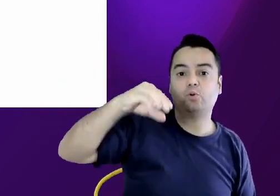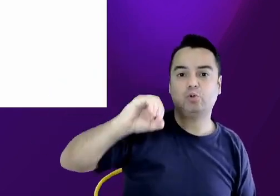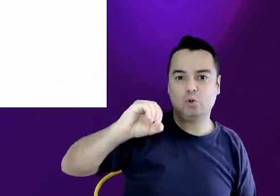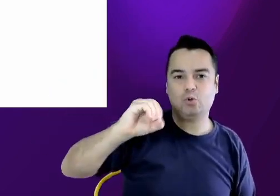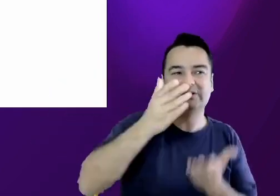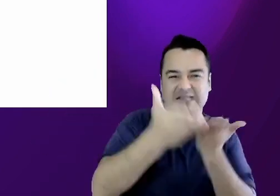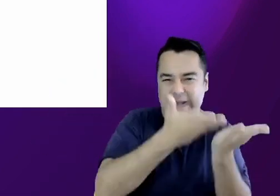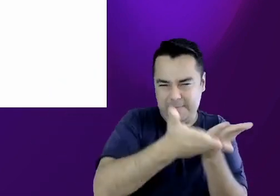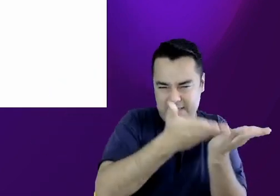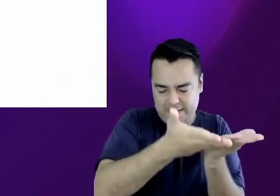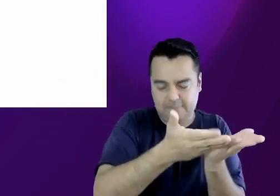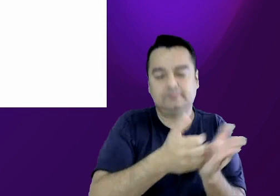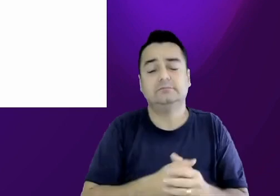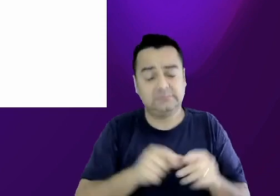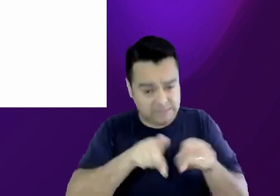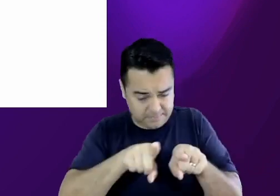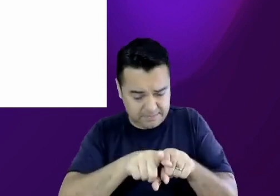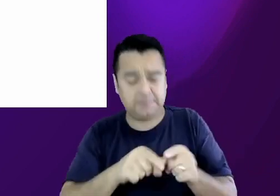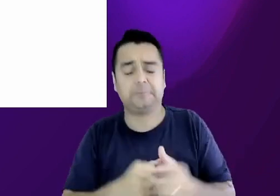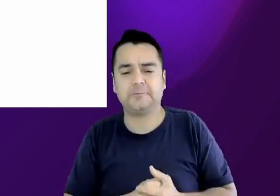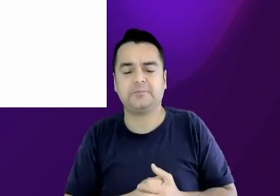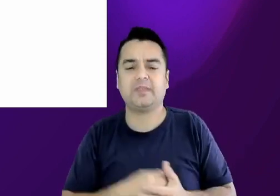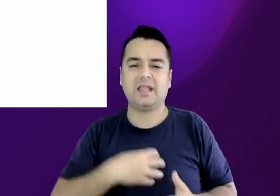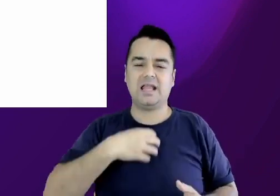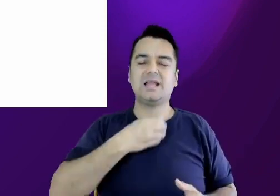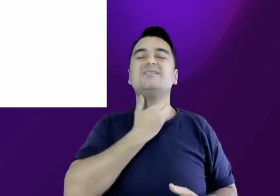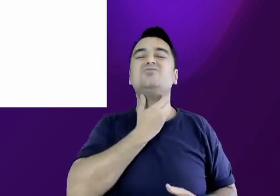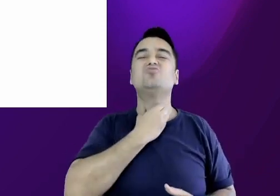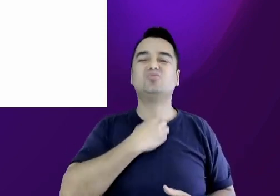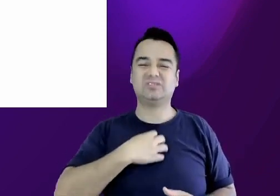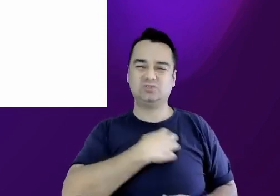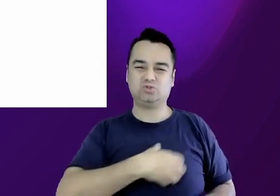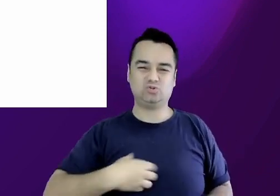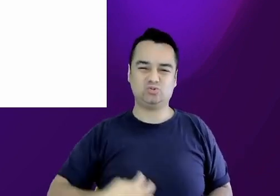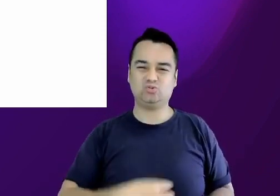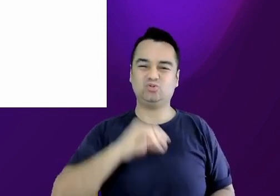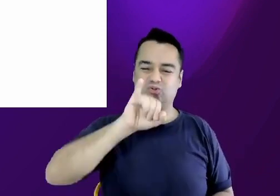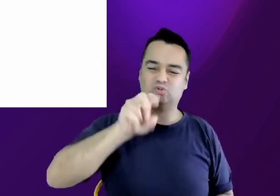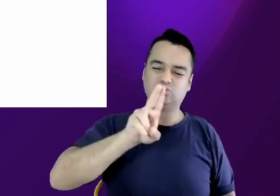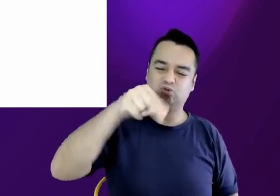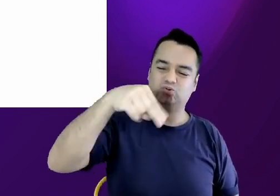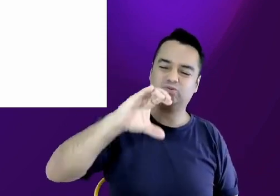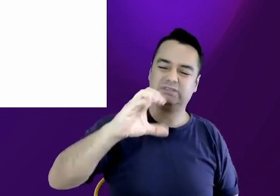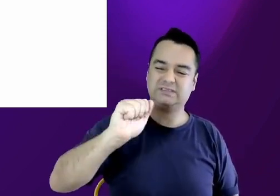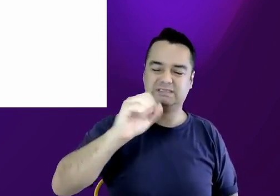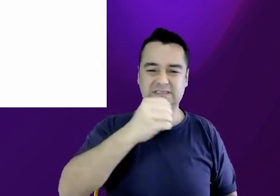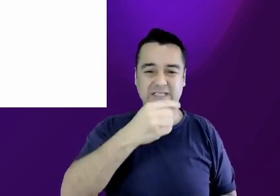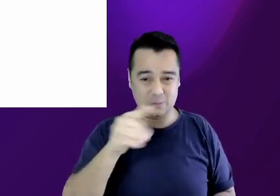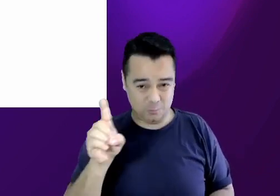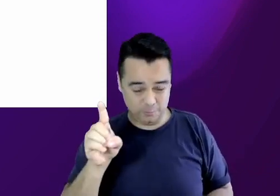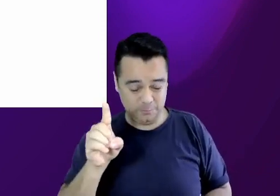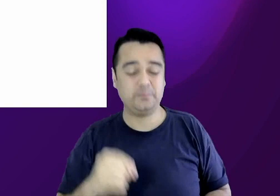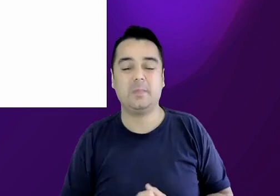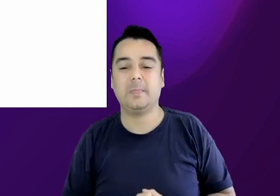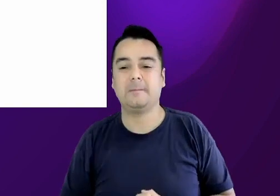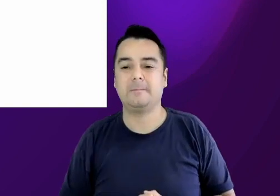câncer gástrico e de junção esôfago-gástrica, a gente tem alguns estudos de fase 2 bem interessantes para um